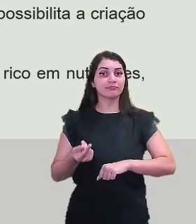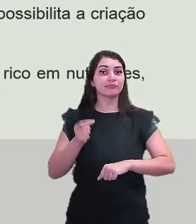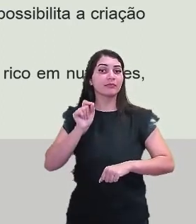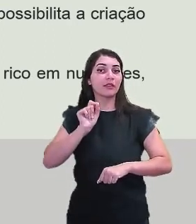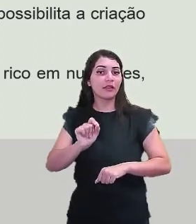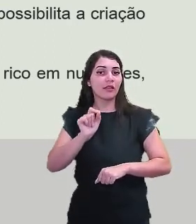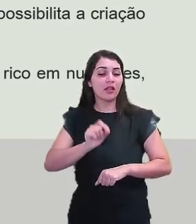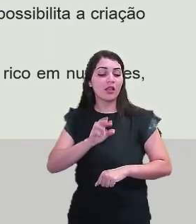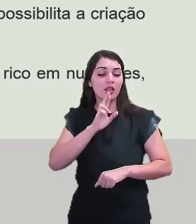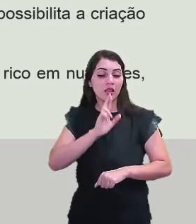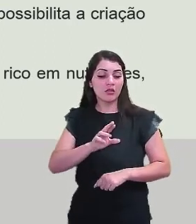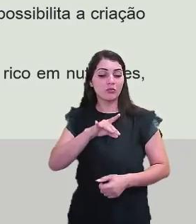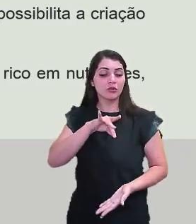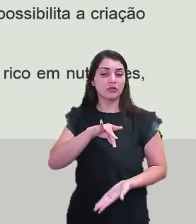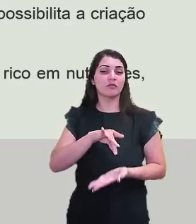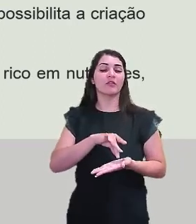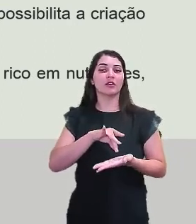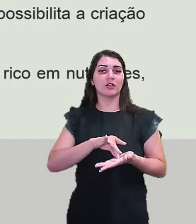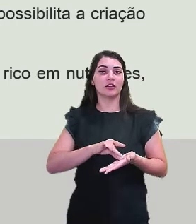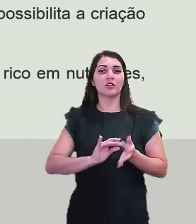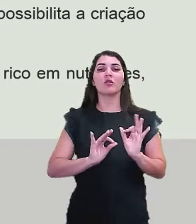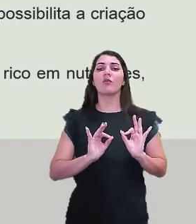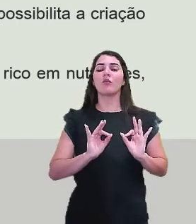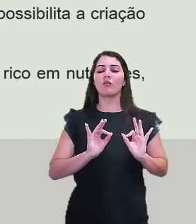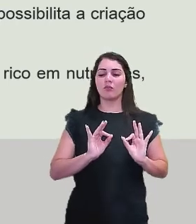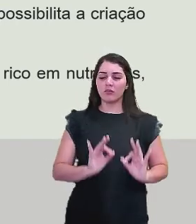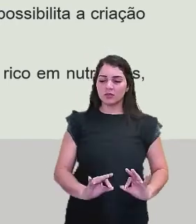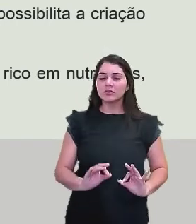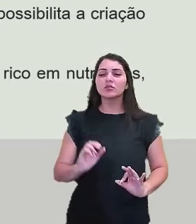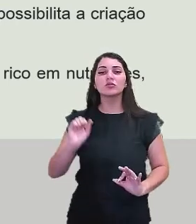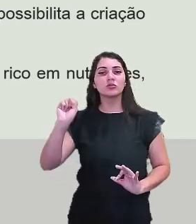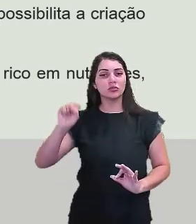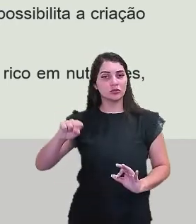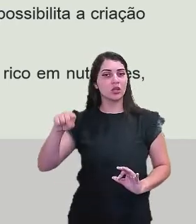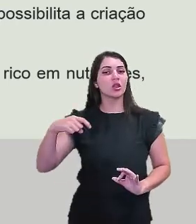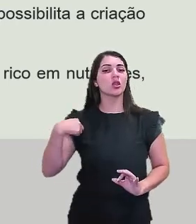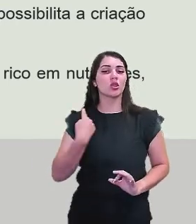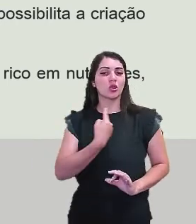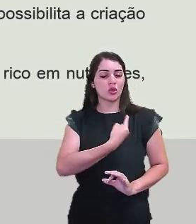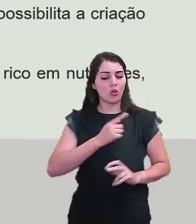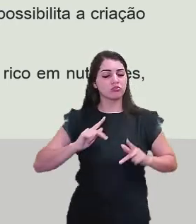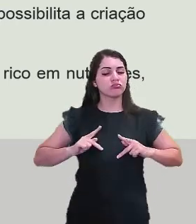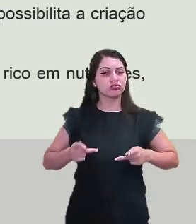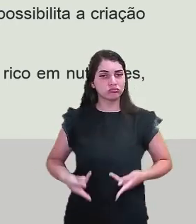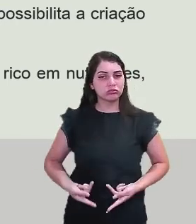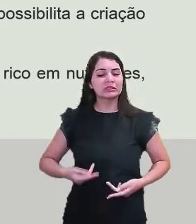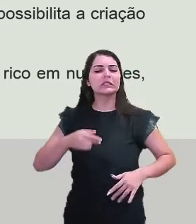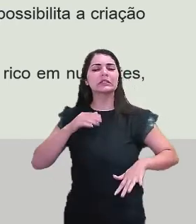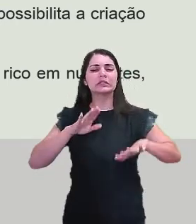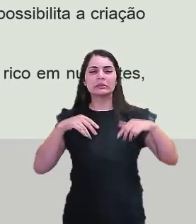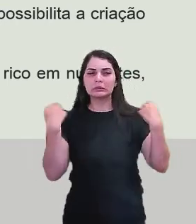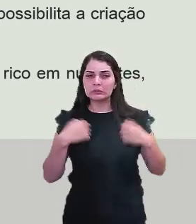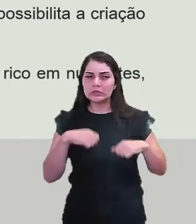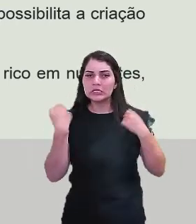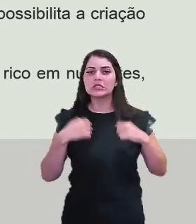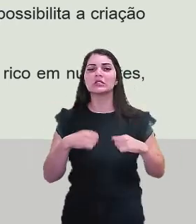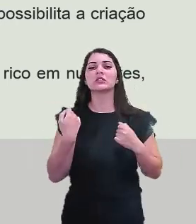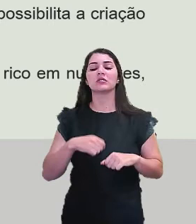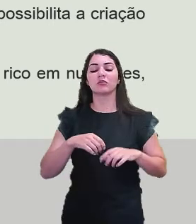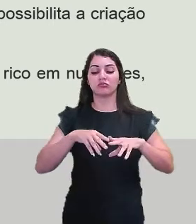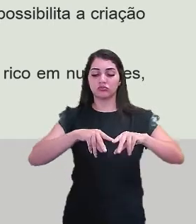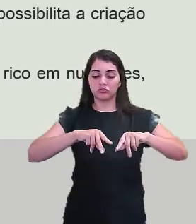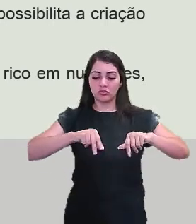Quem respondeu verdadeiro acertou. Sim, nós seres humanos dependemos do solo para manter a